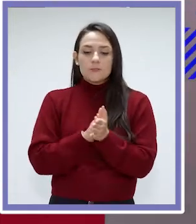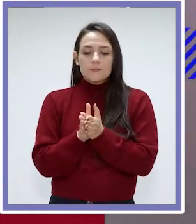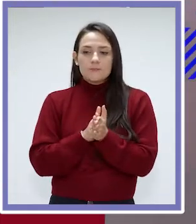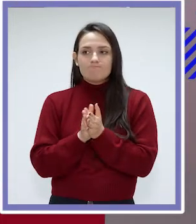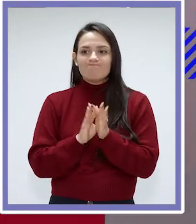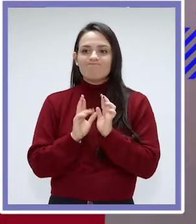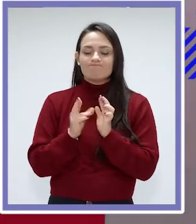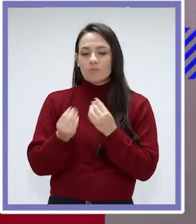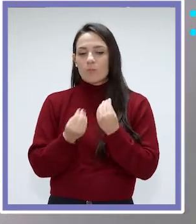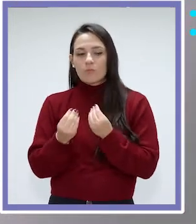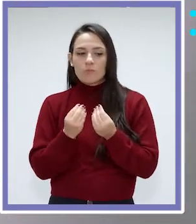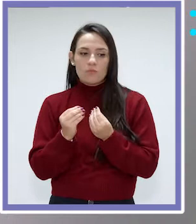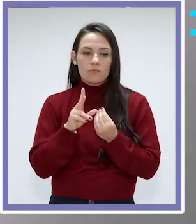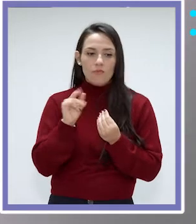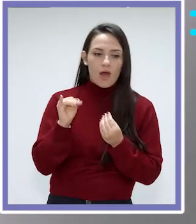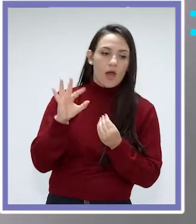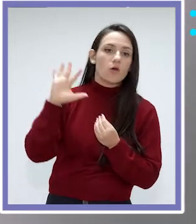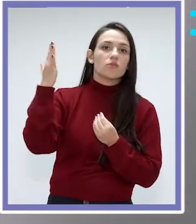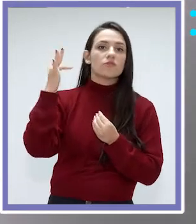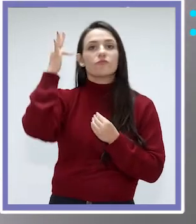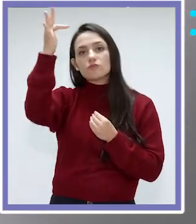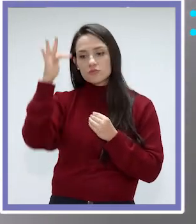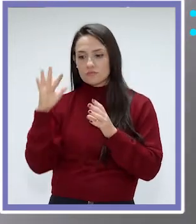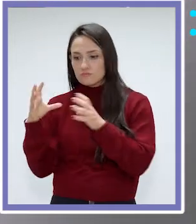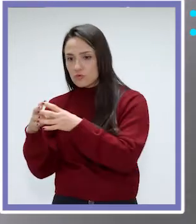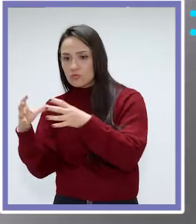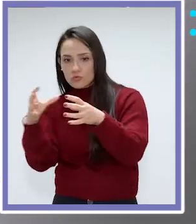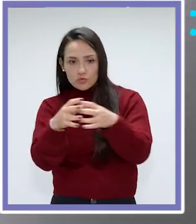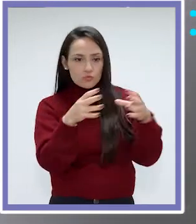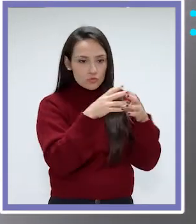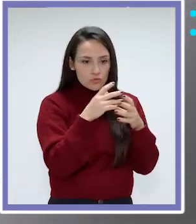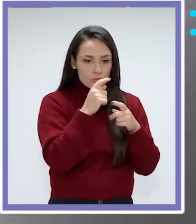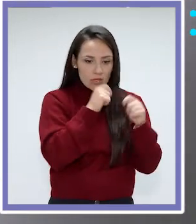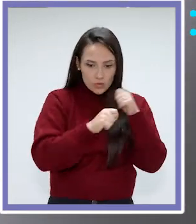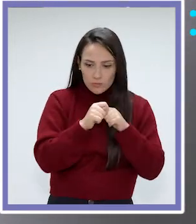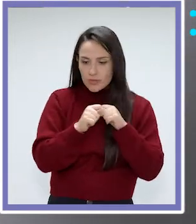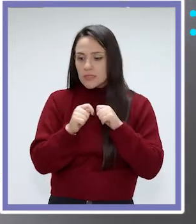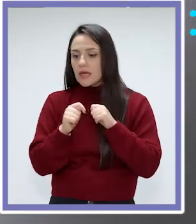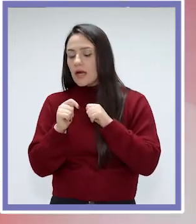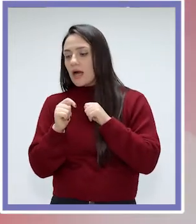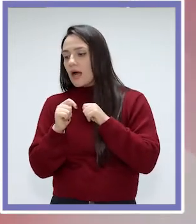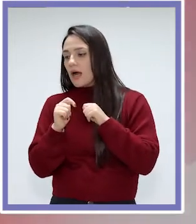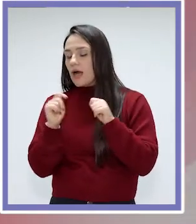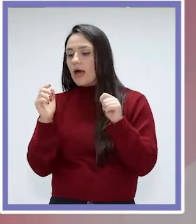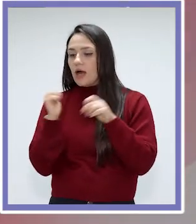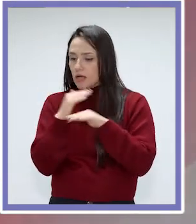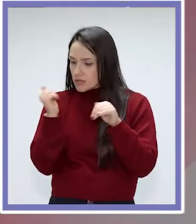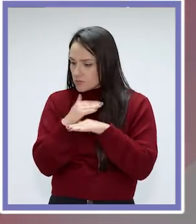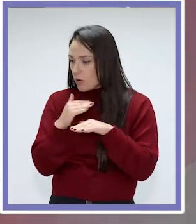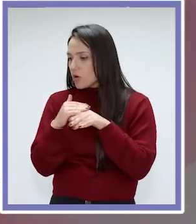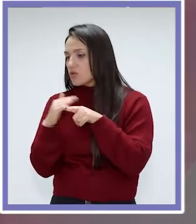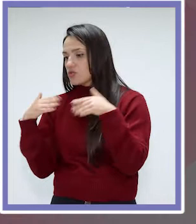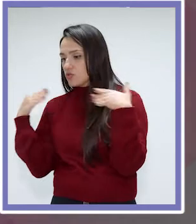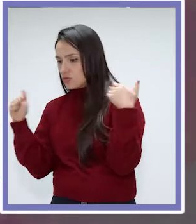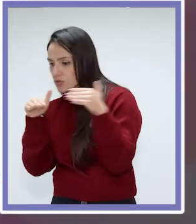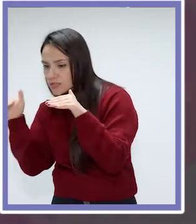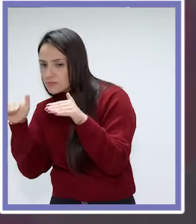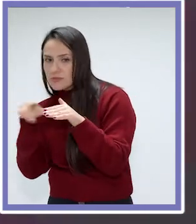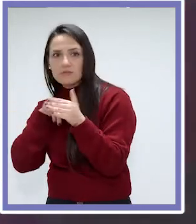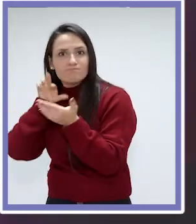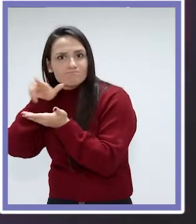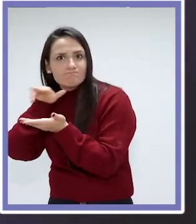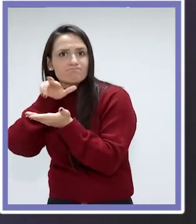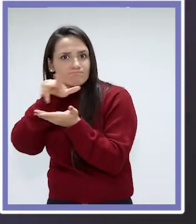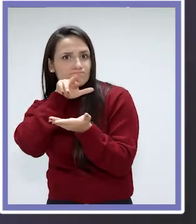de vários setores com a concretização, e a gente já tem, assim, a estrada bastante avançada, assim, em